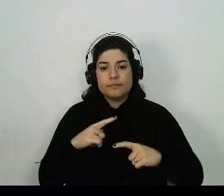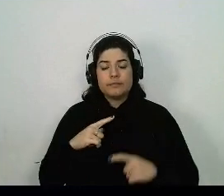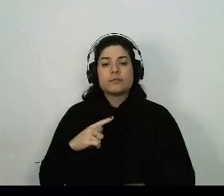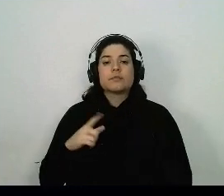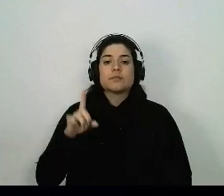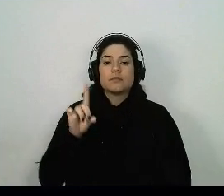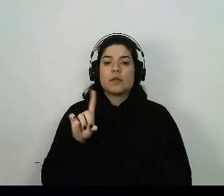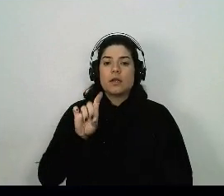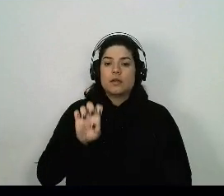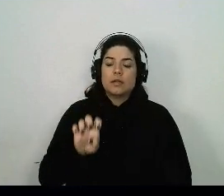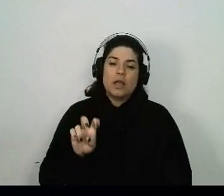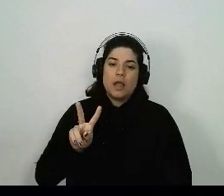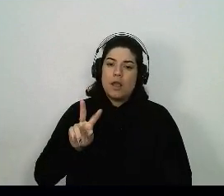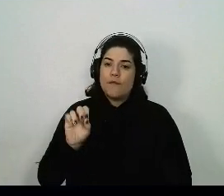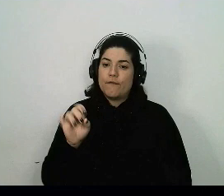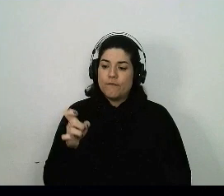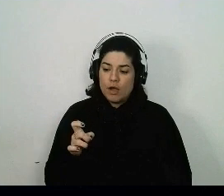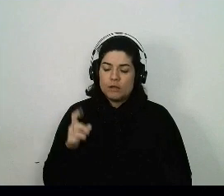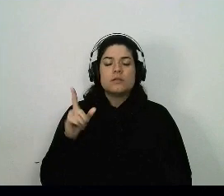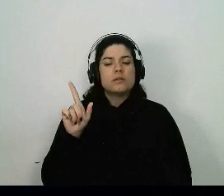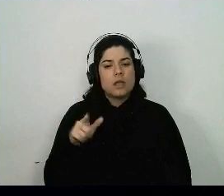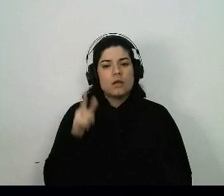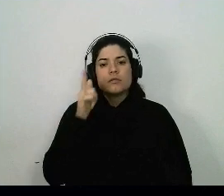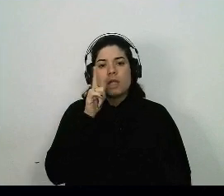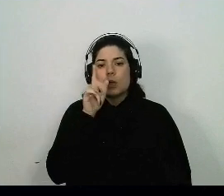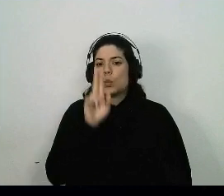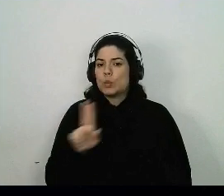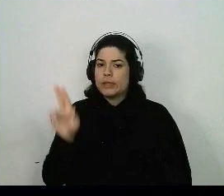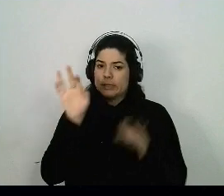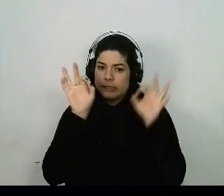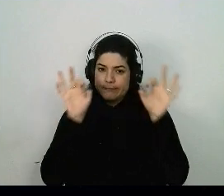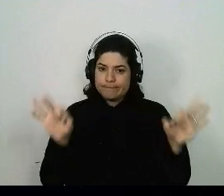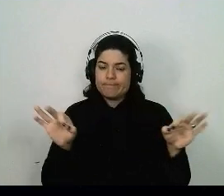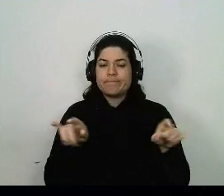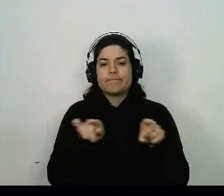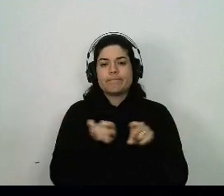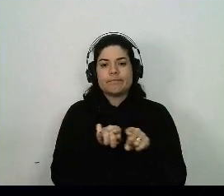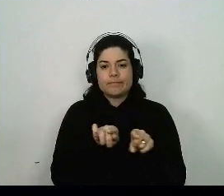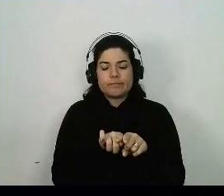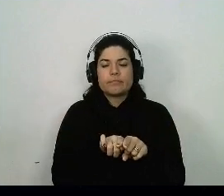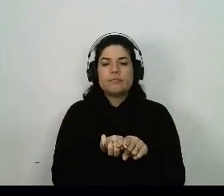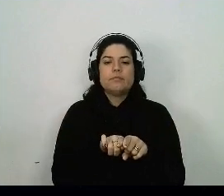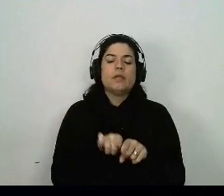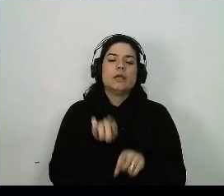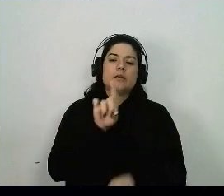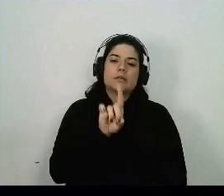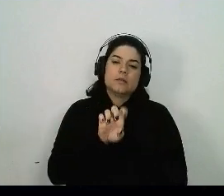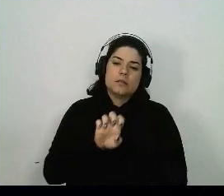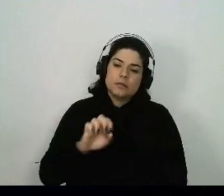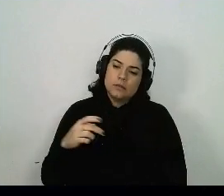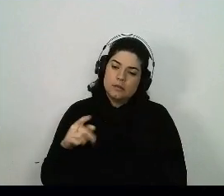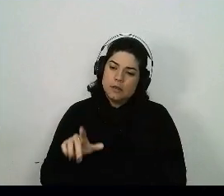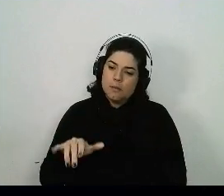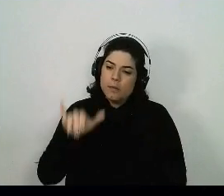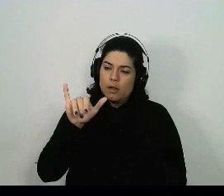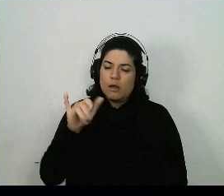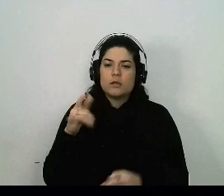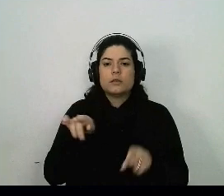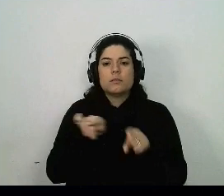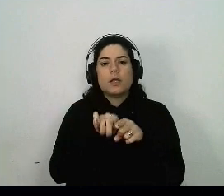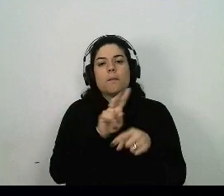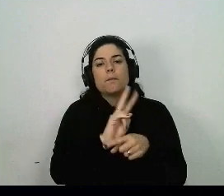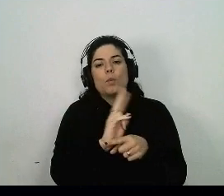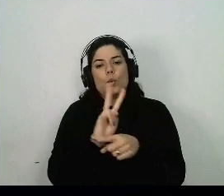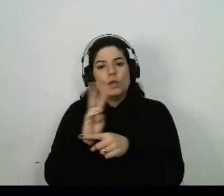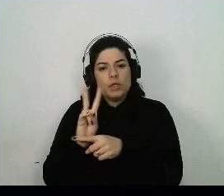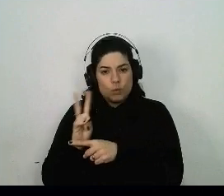uso eficiente de nuvem, né? Falando de AC para deployment, monitoração do que está acontecendo, com feedback para ajustes.